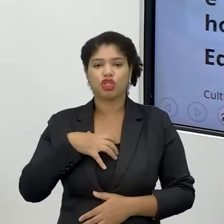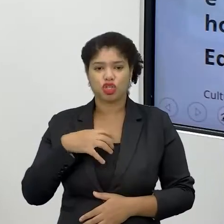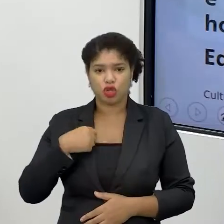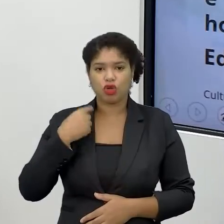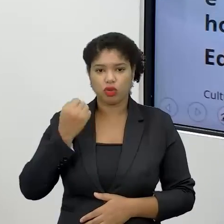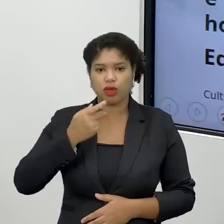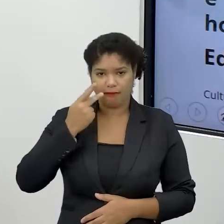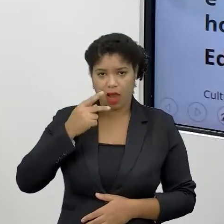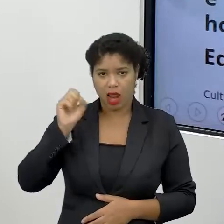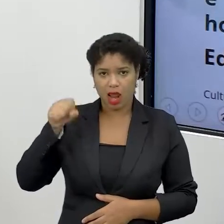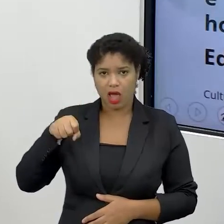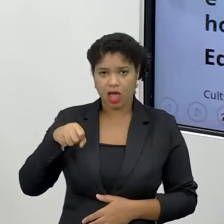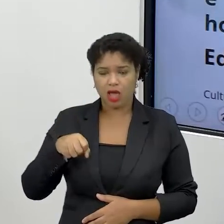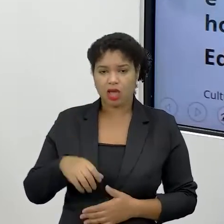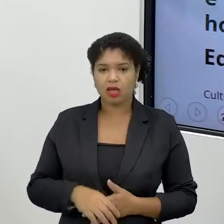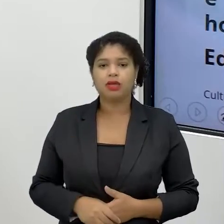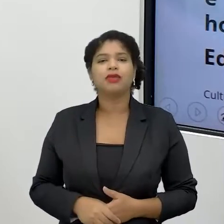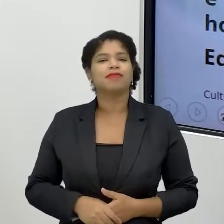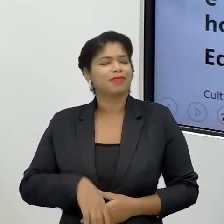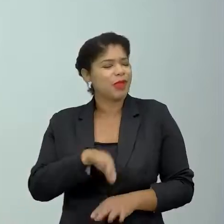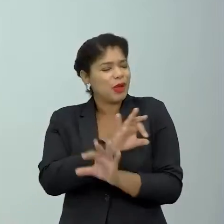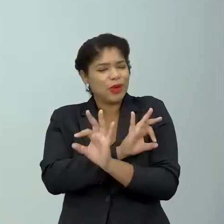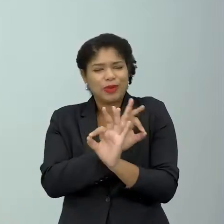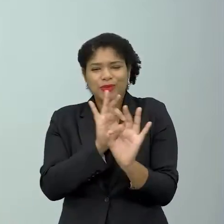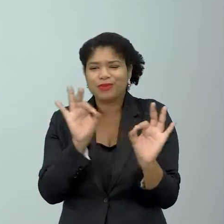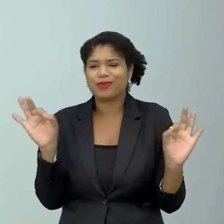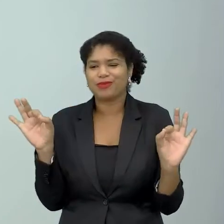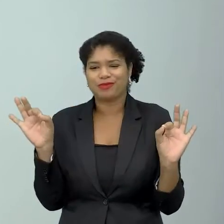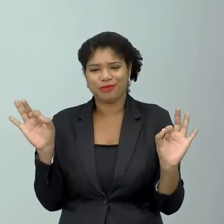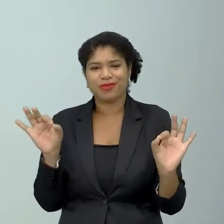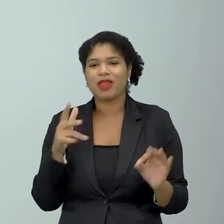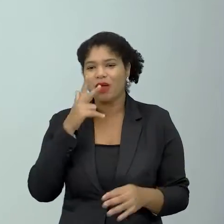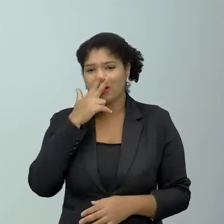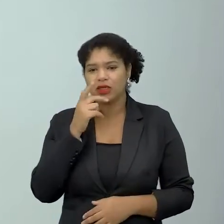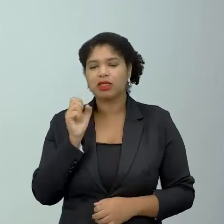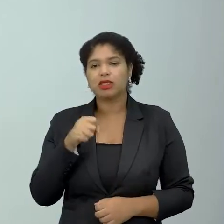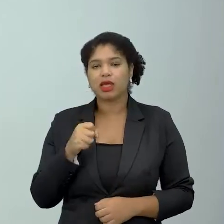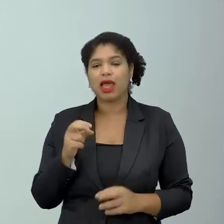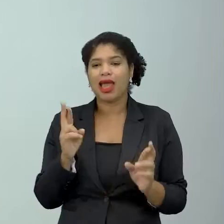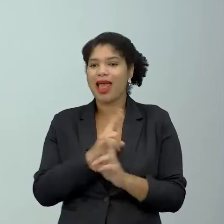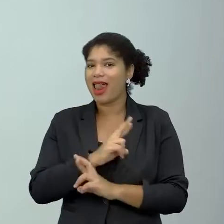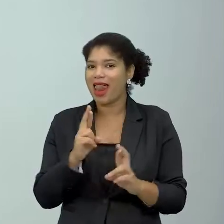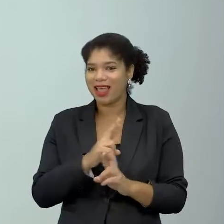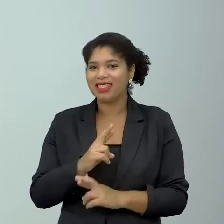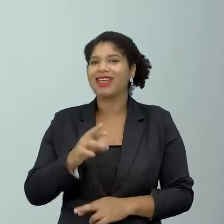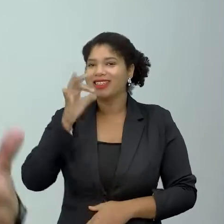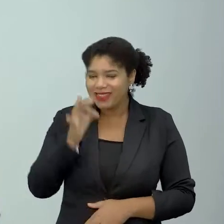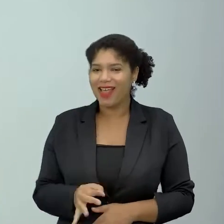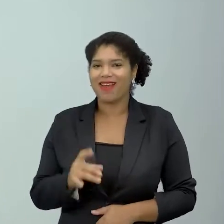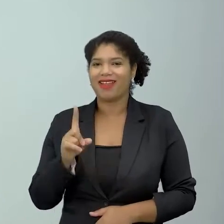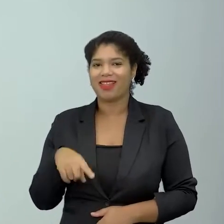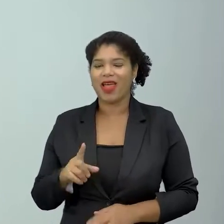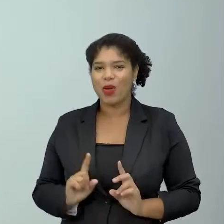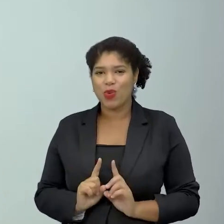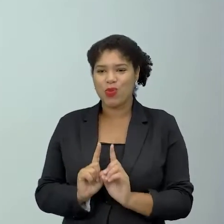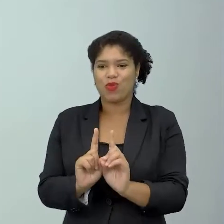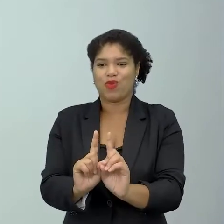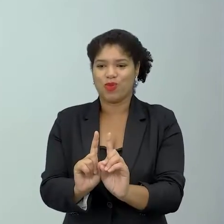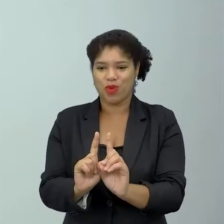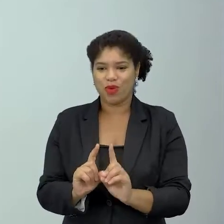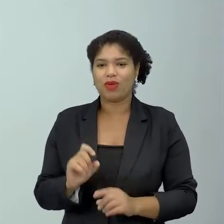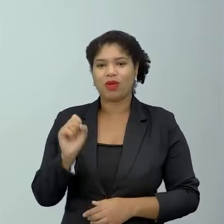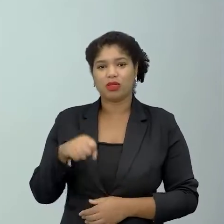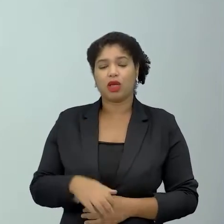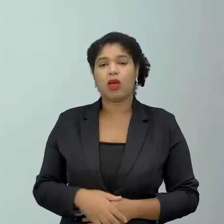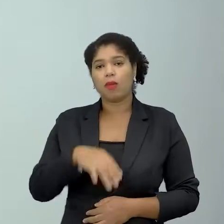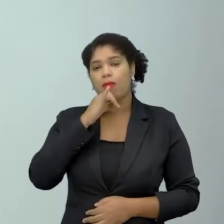gente fala, por exemplo? Sim, perfeito. Na verdade, acho que caminha junto. Não, eu tenho certeza que caminha junto. Porque